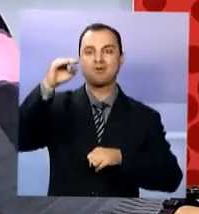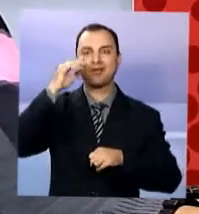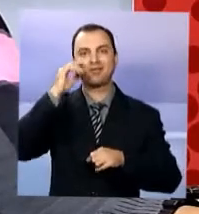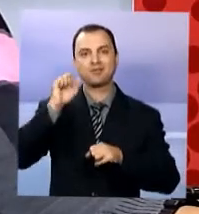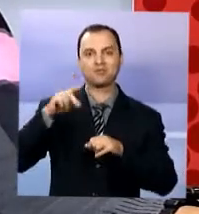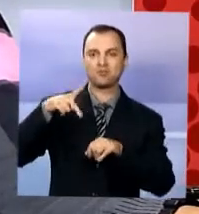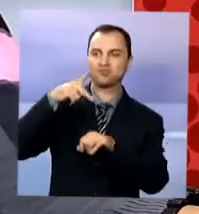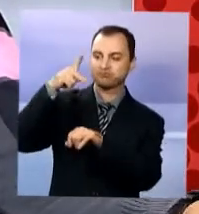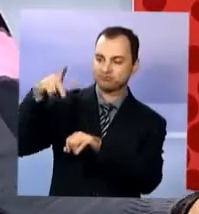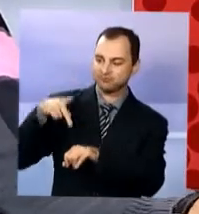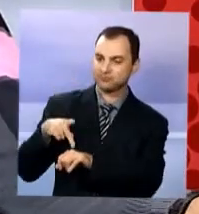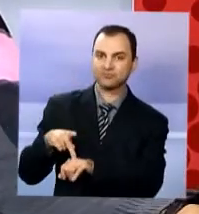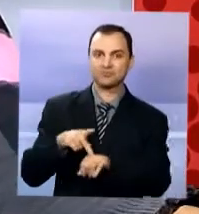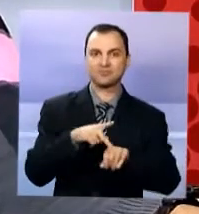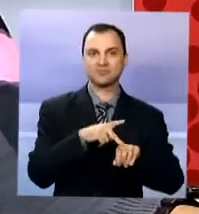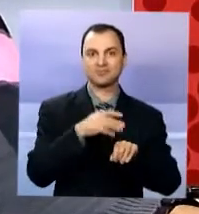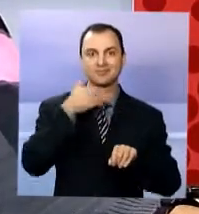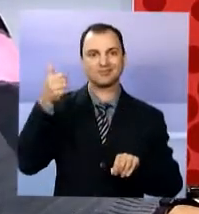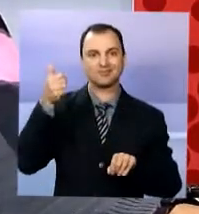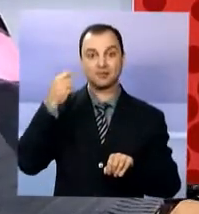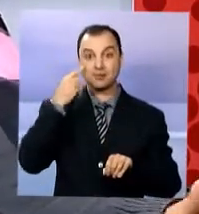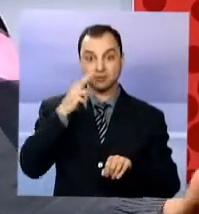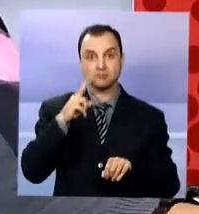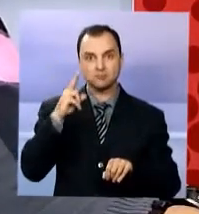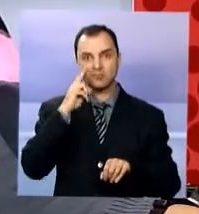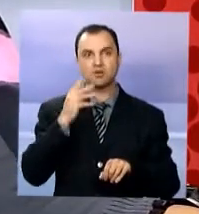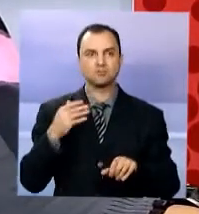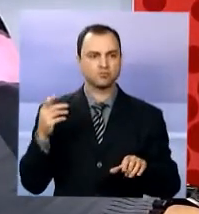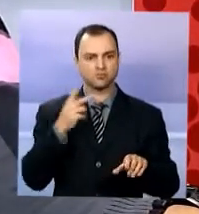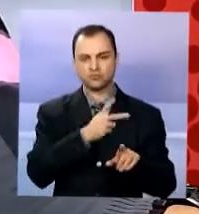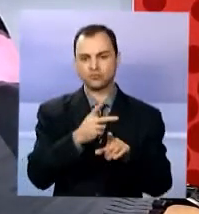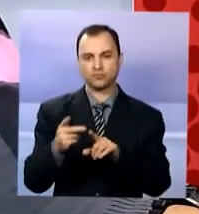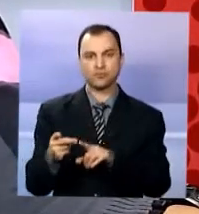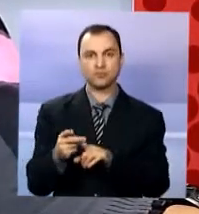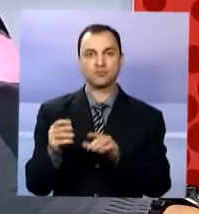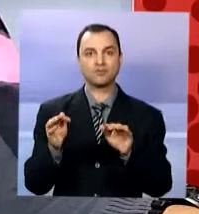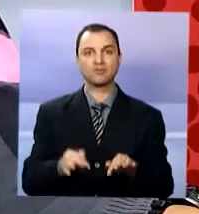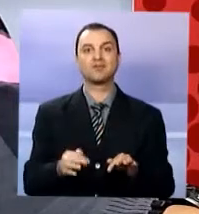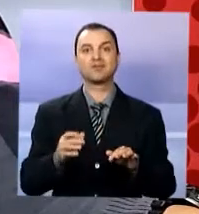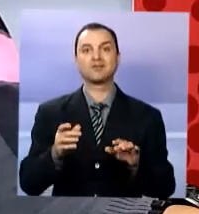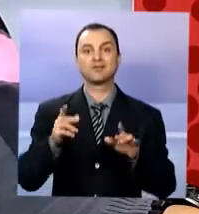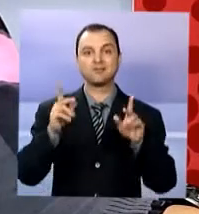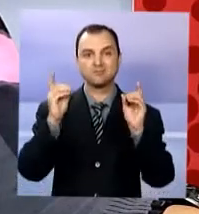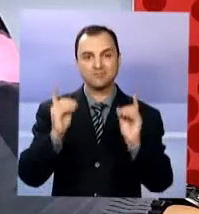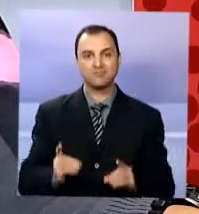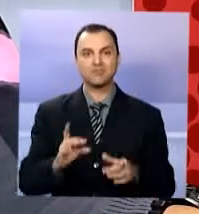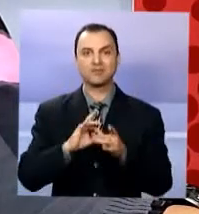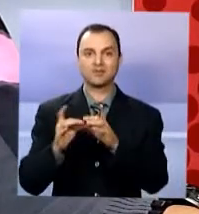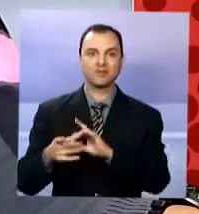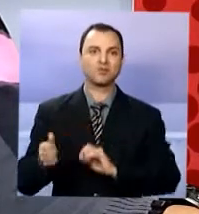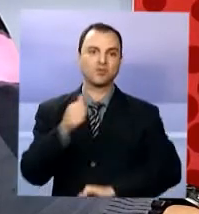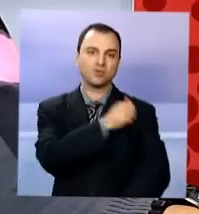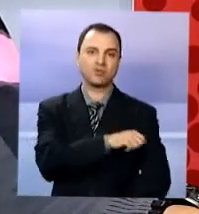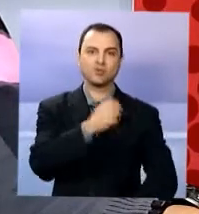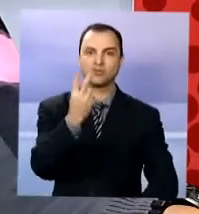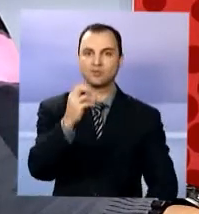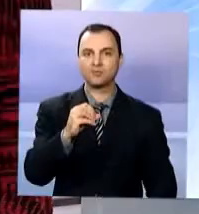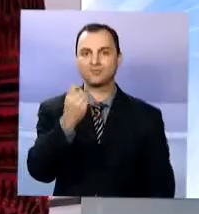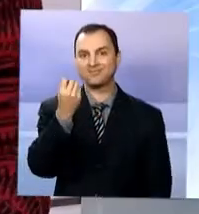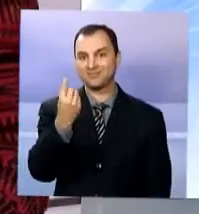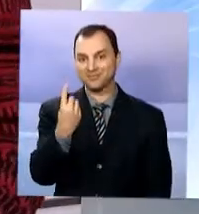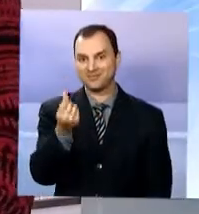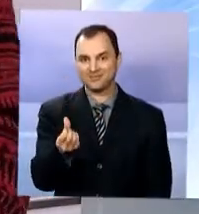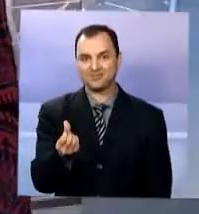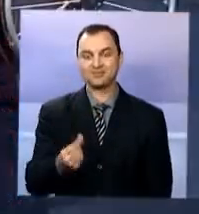né das potências aí e a gente vai combinar tudo isso aí na nossa a limpeza aqui do Brasil do rio em o